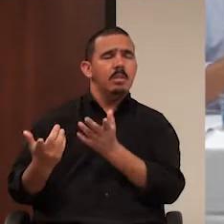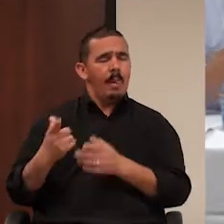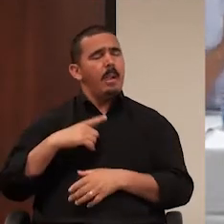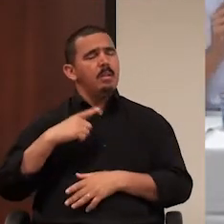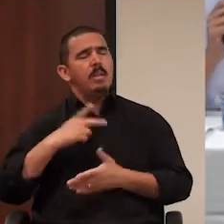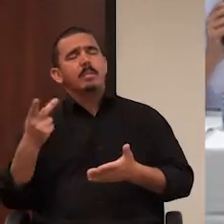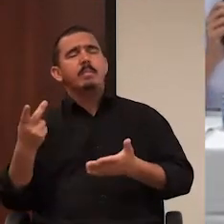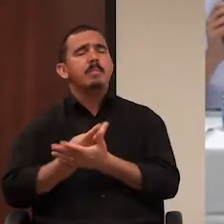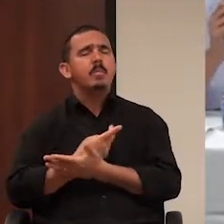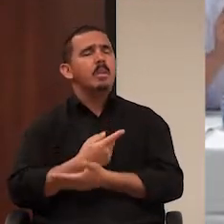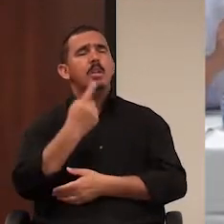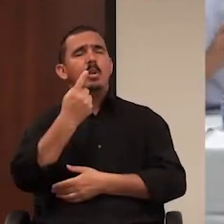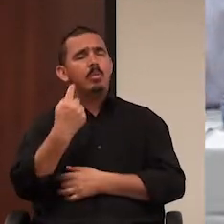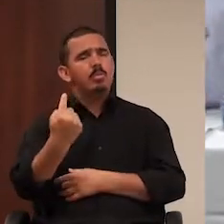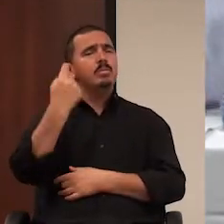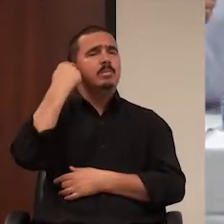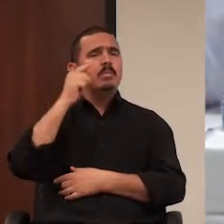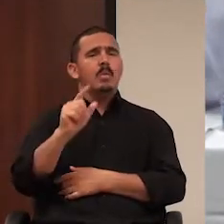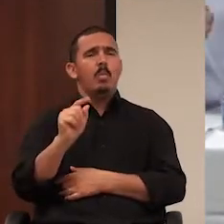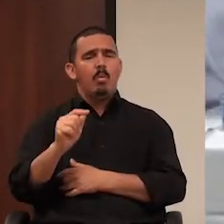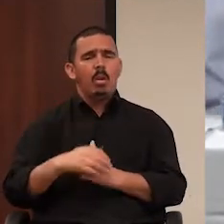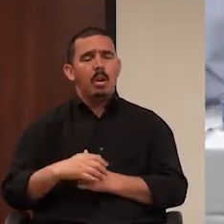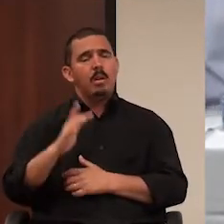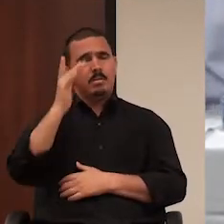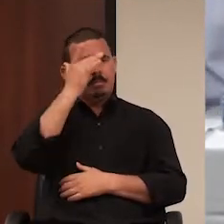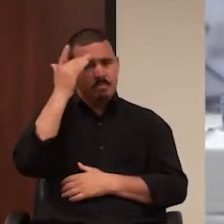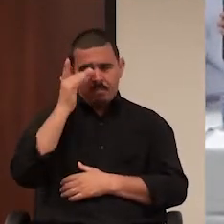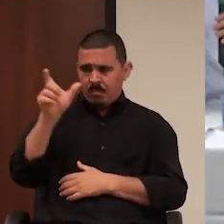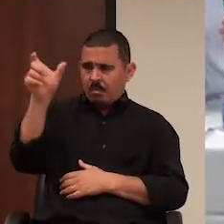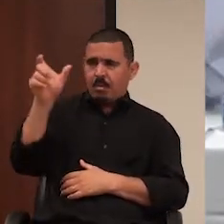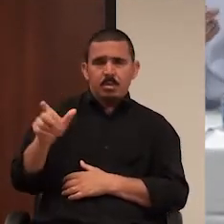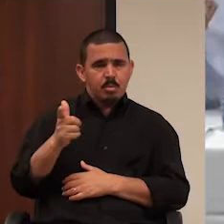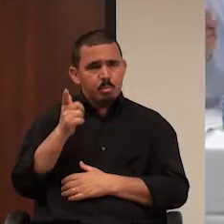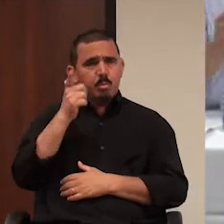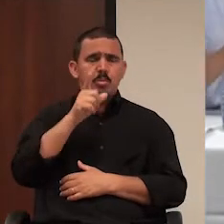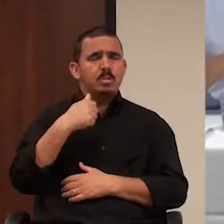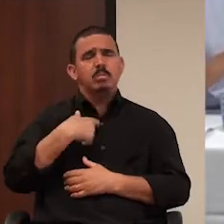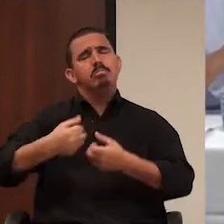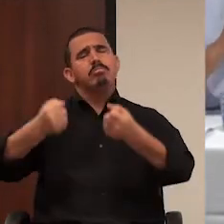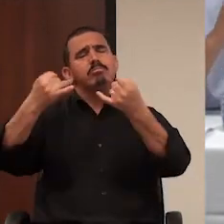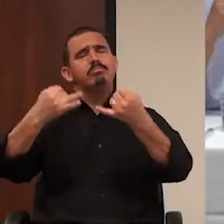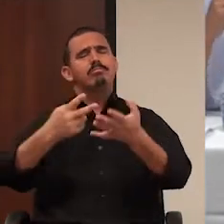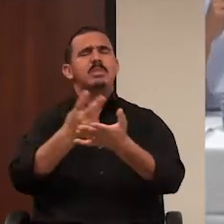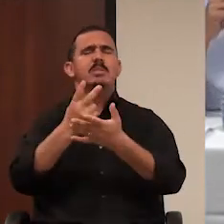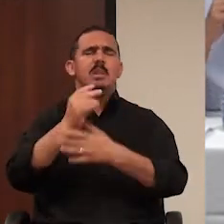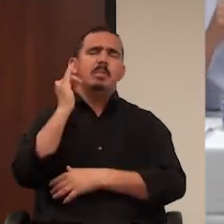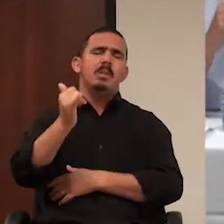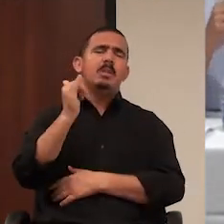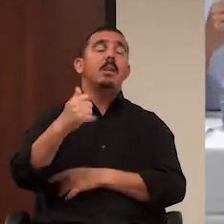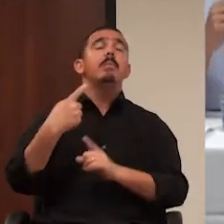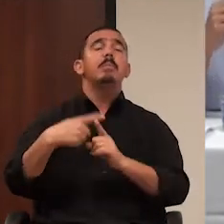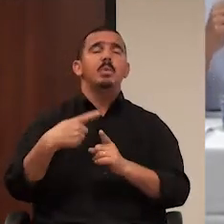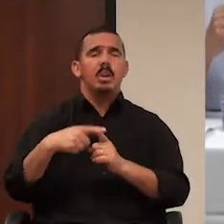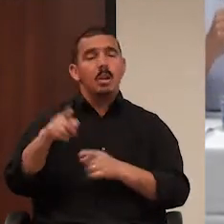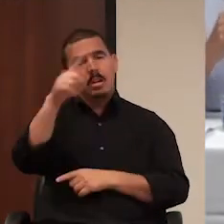caso peculiar que a pessoa conseguiu, e eu sempre falo desse caso porque